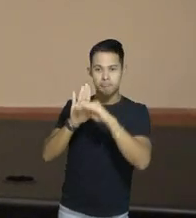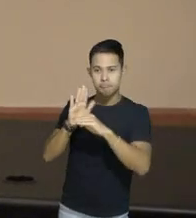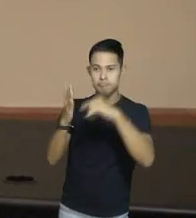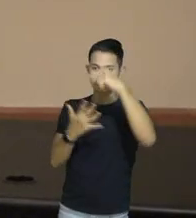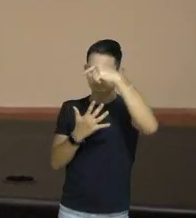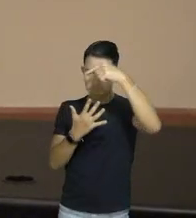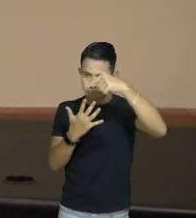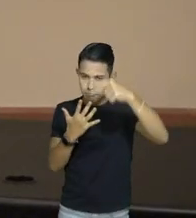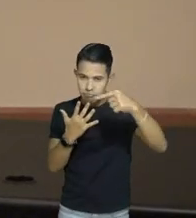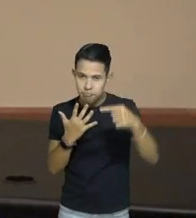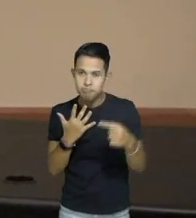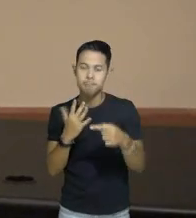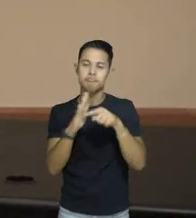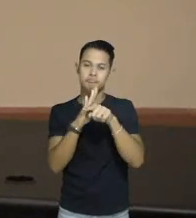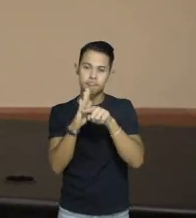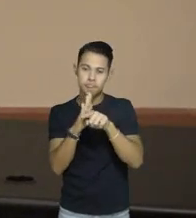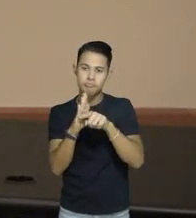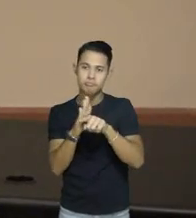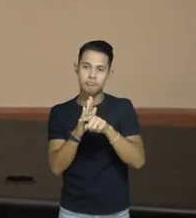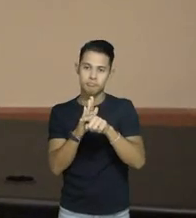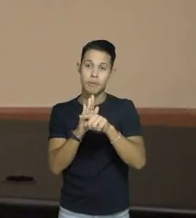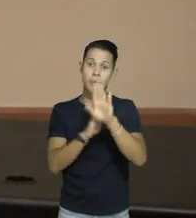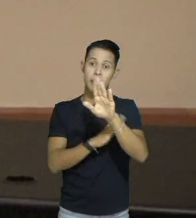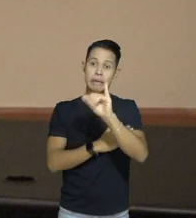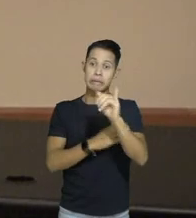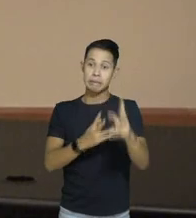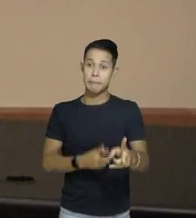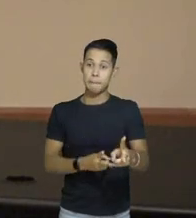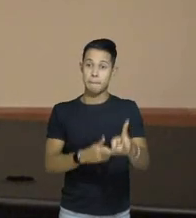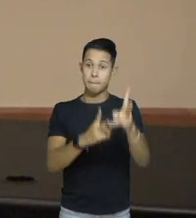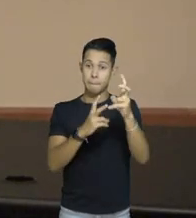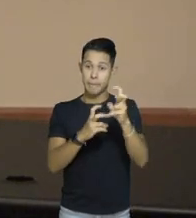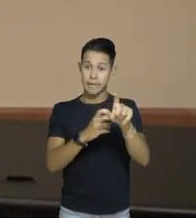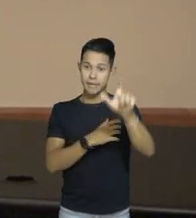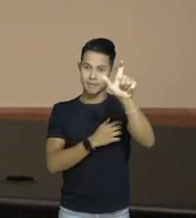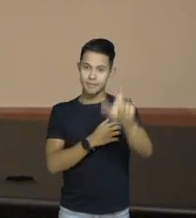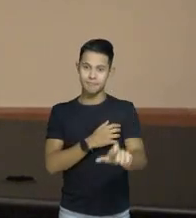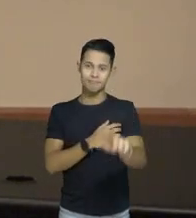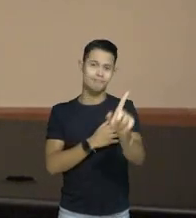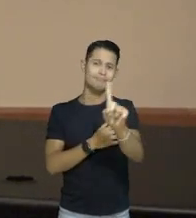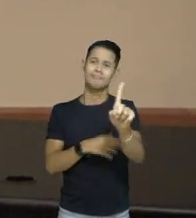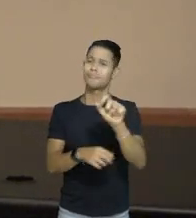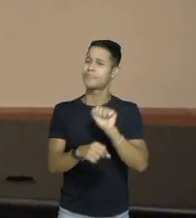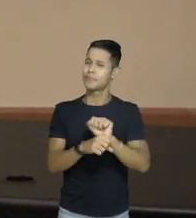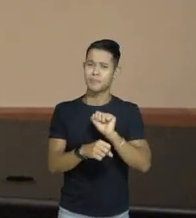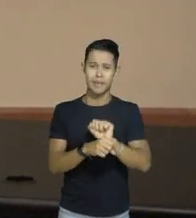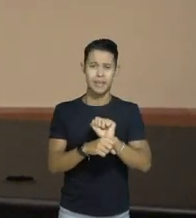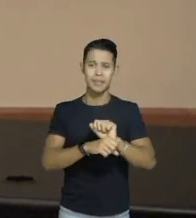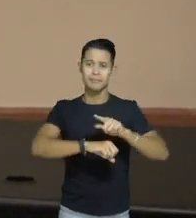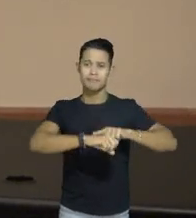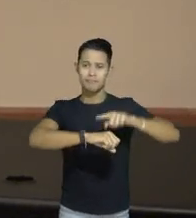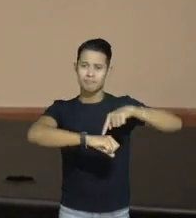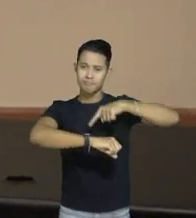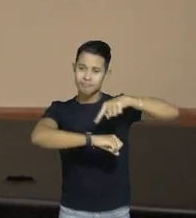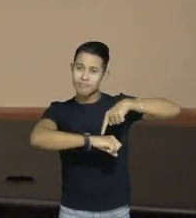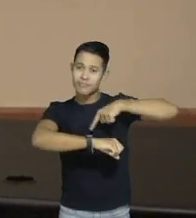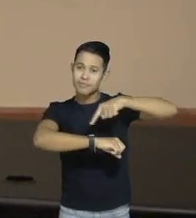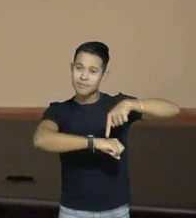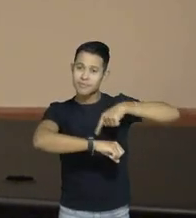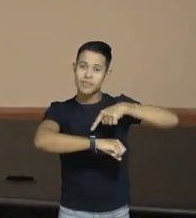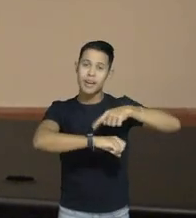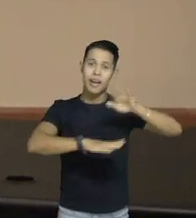clínicos, não espera. Que é isso, sabe? Tempo, o tempo vai correndo, né? E aí, um mês trabalhando o P e